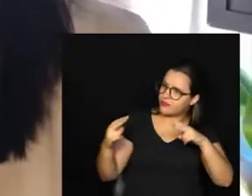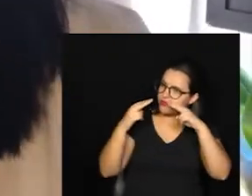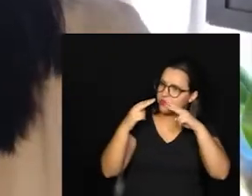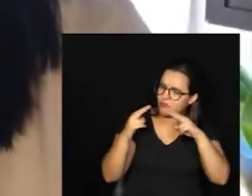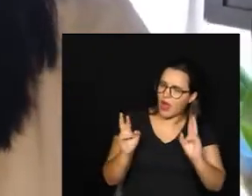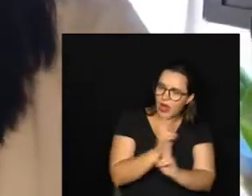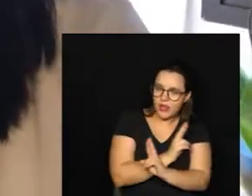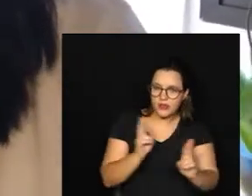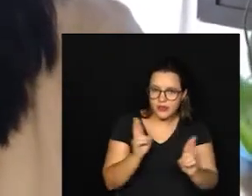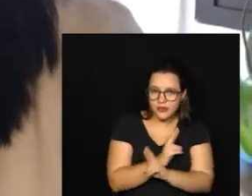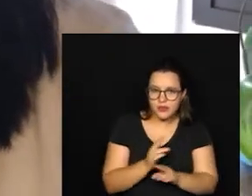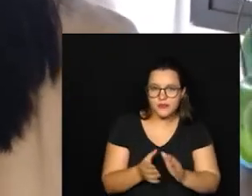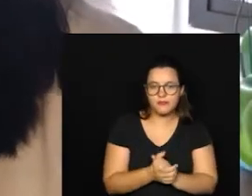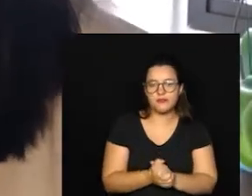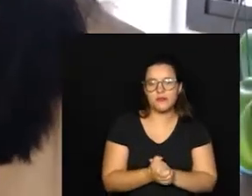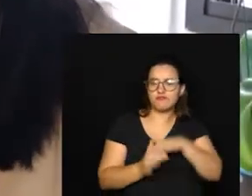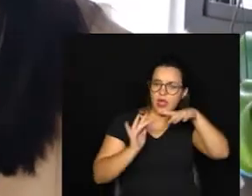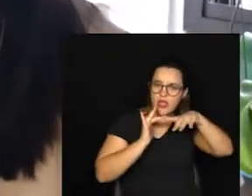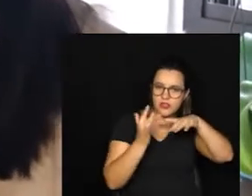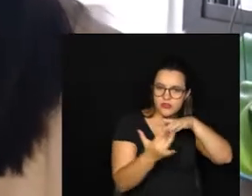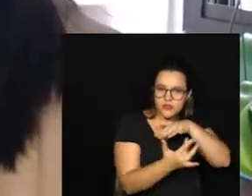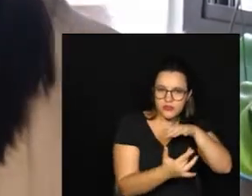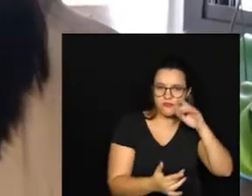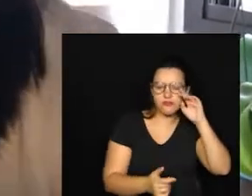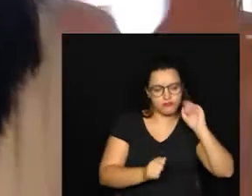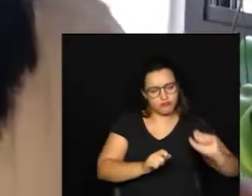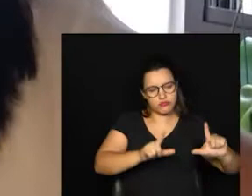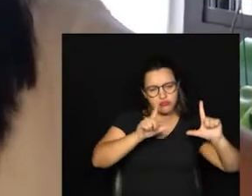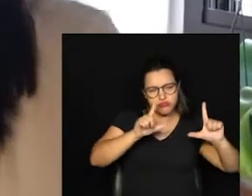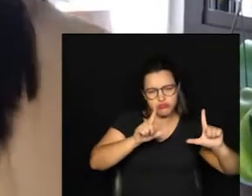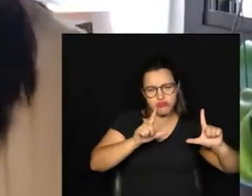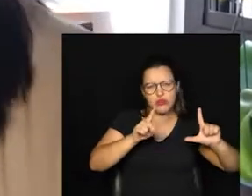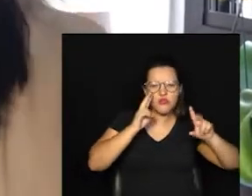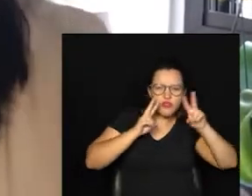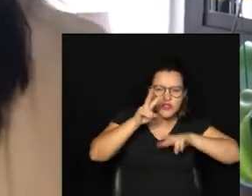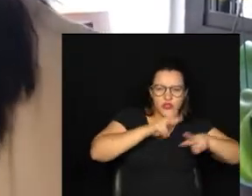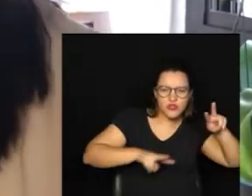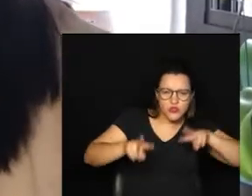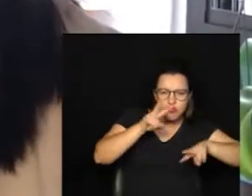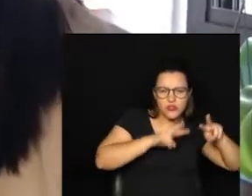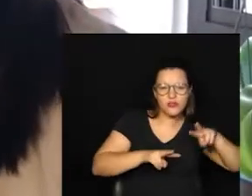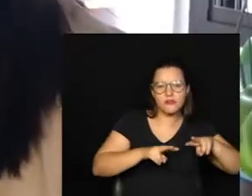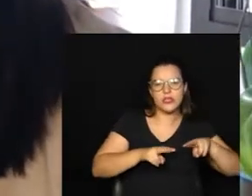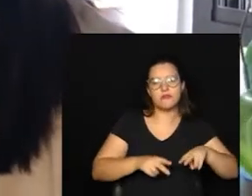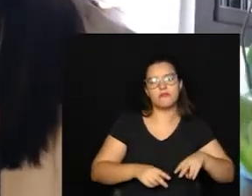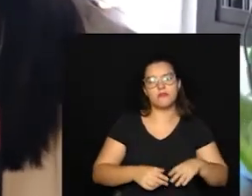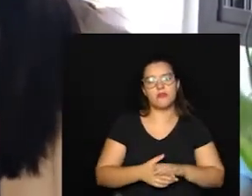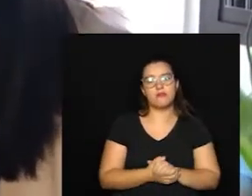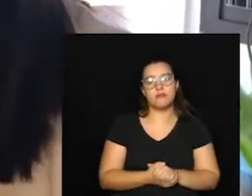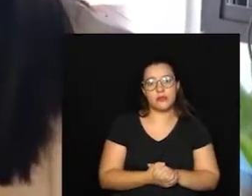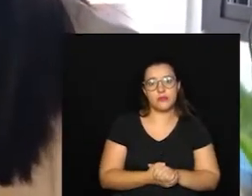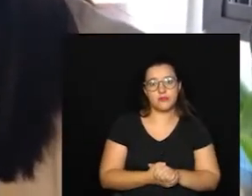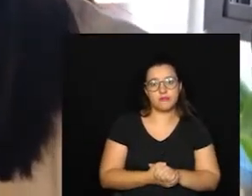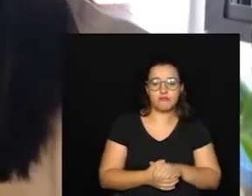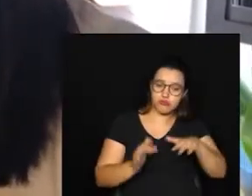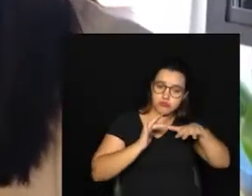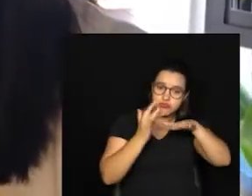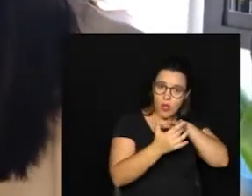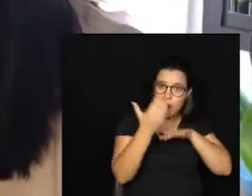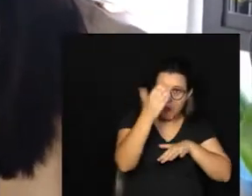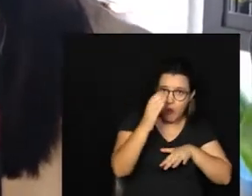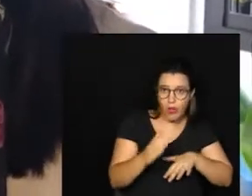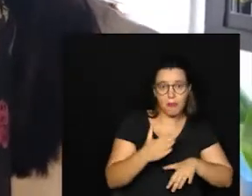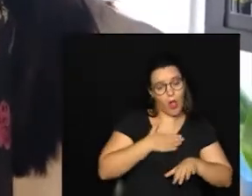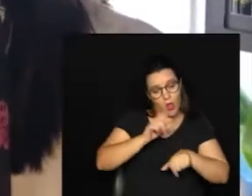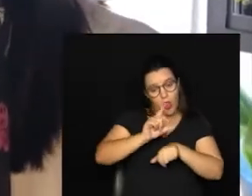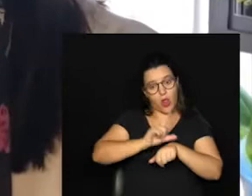redes sociais como nos pontos físicos. Cartazes, totens, e deixar claro nas redes sociais também